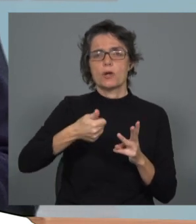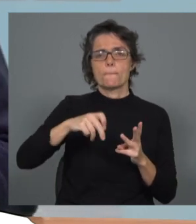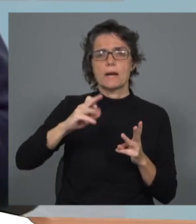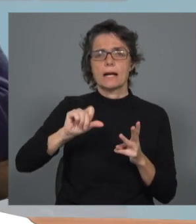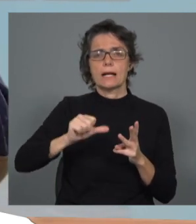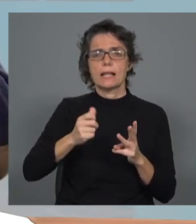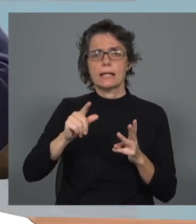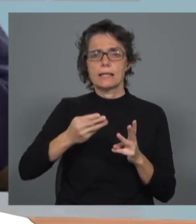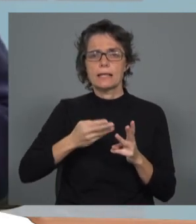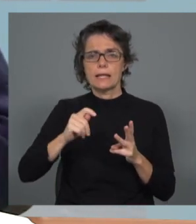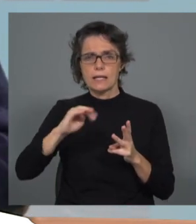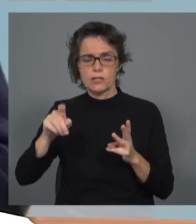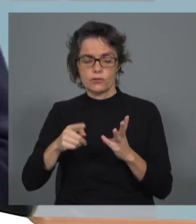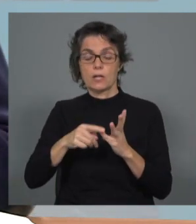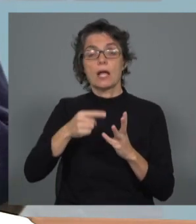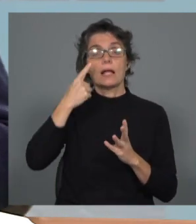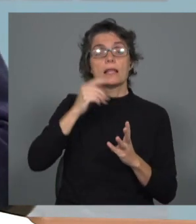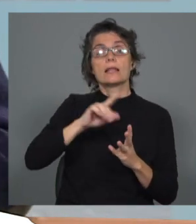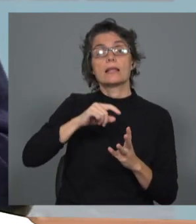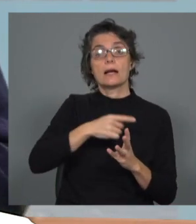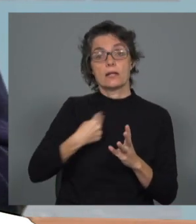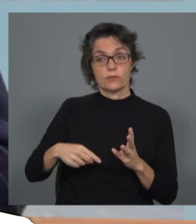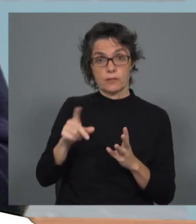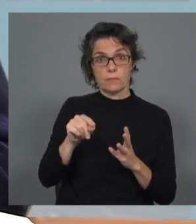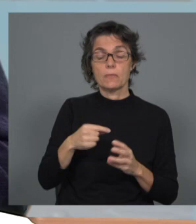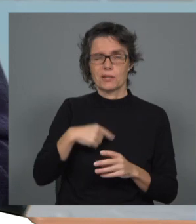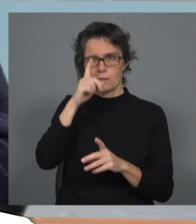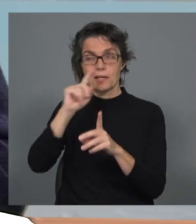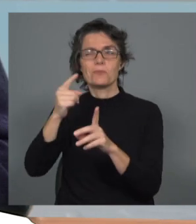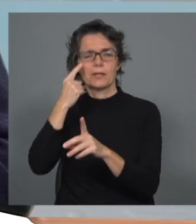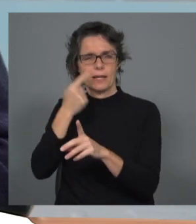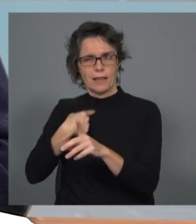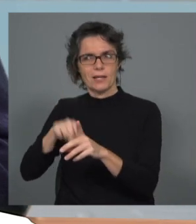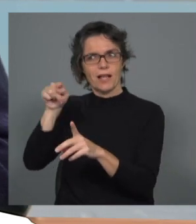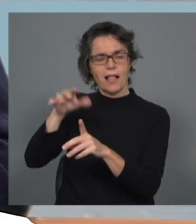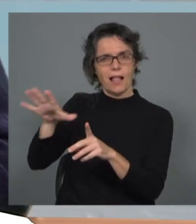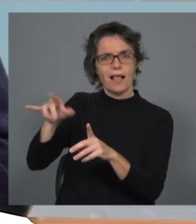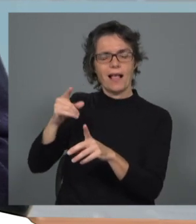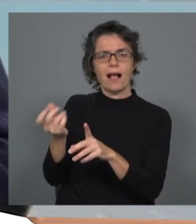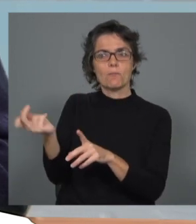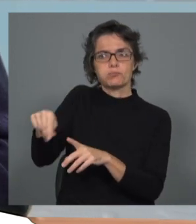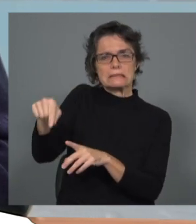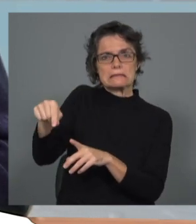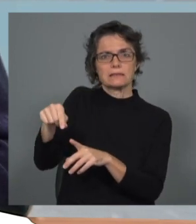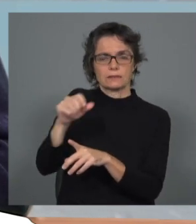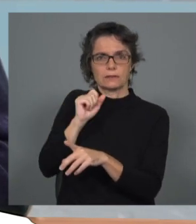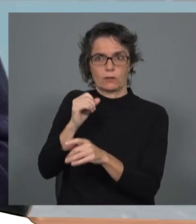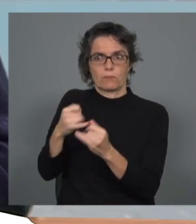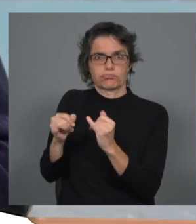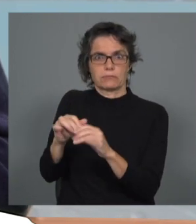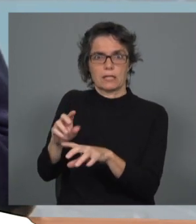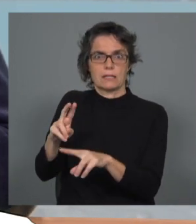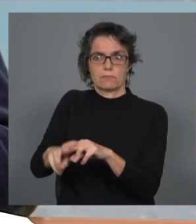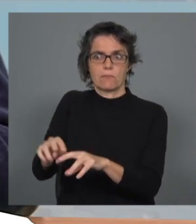Na China até tive um episódio em que podíamos ter sido presos, porque na China um